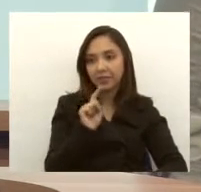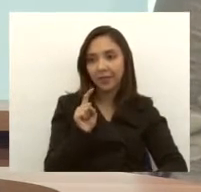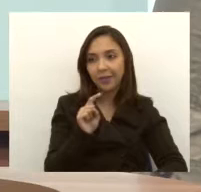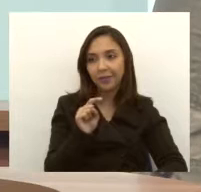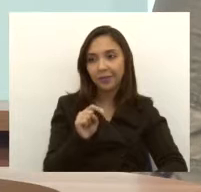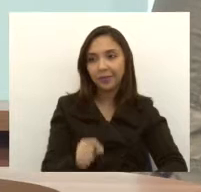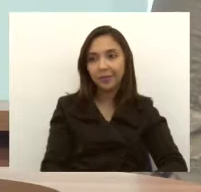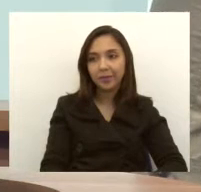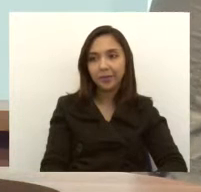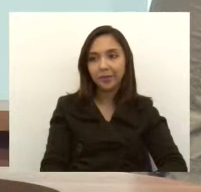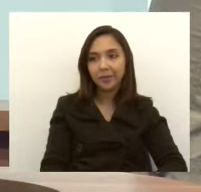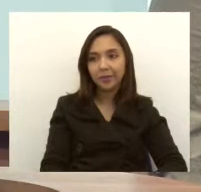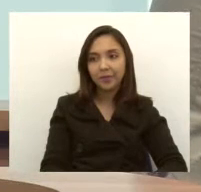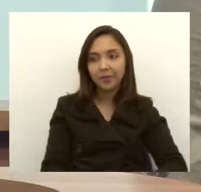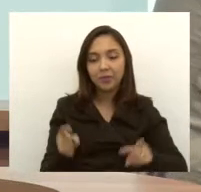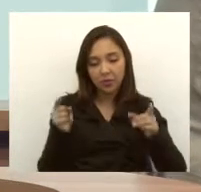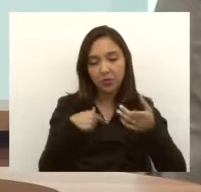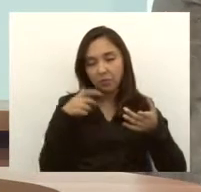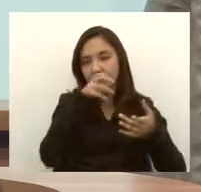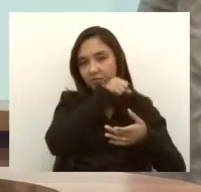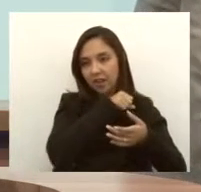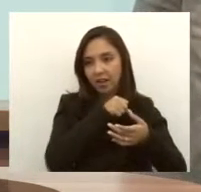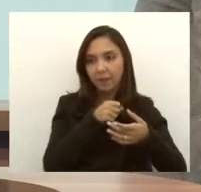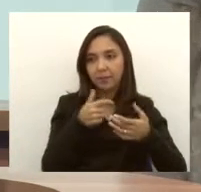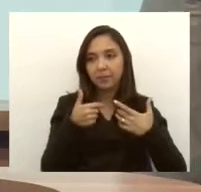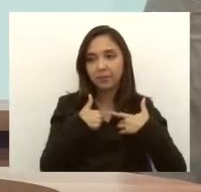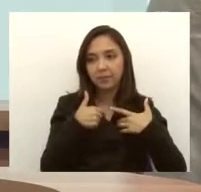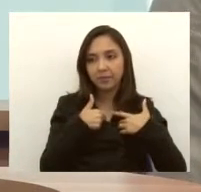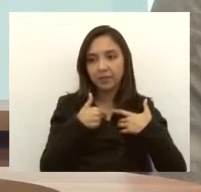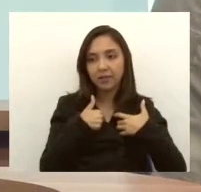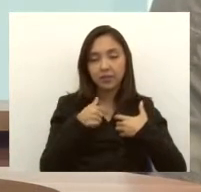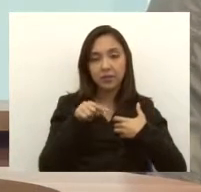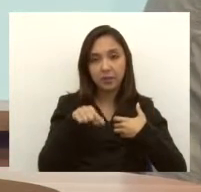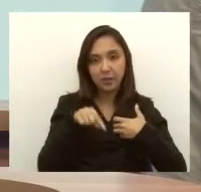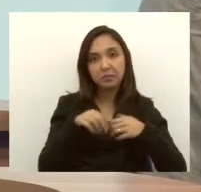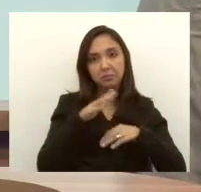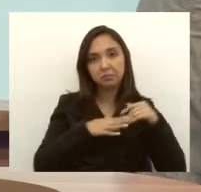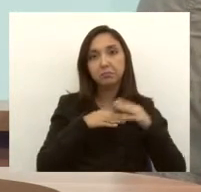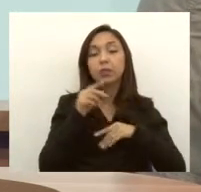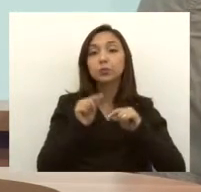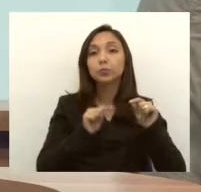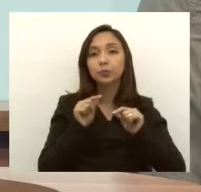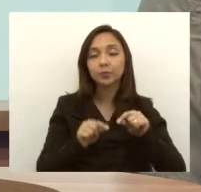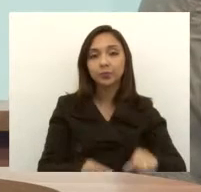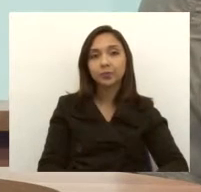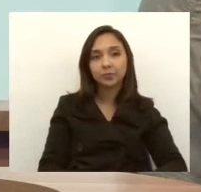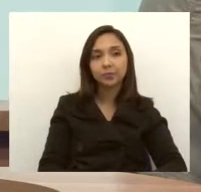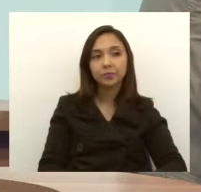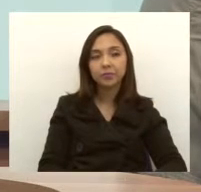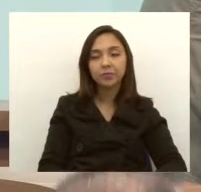vou ser breve. Eu tenho uma prática nesta casa,